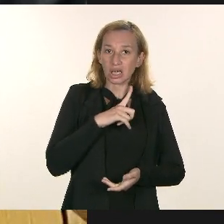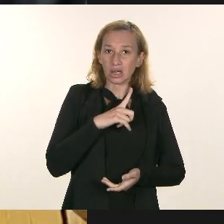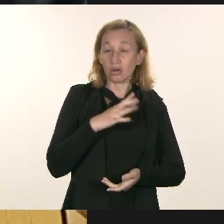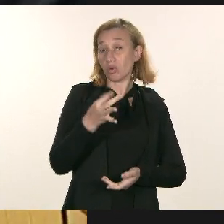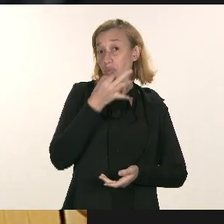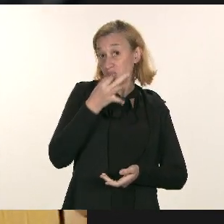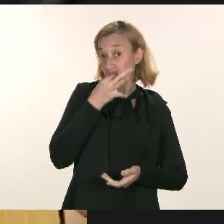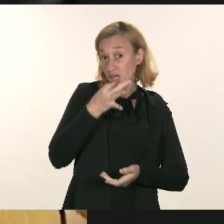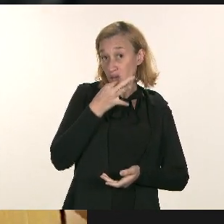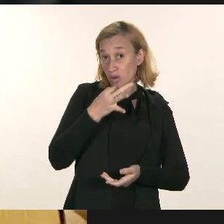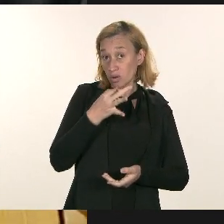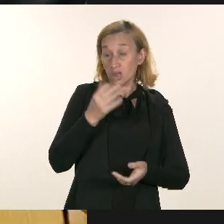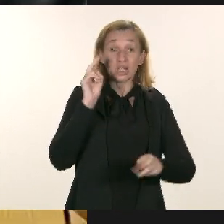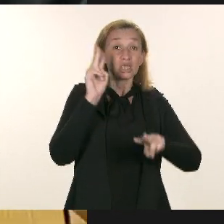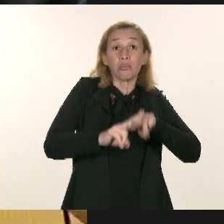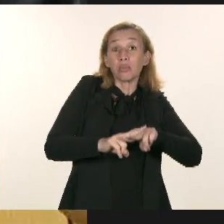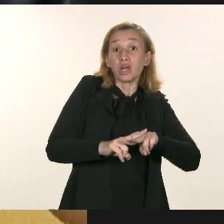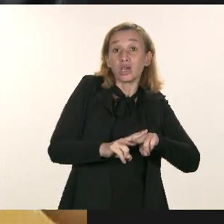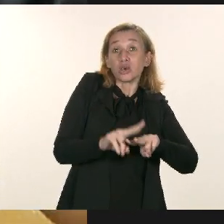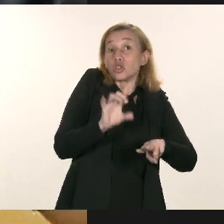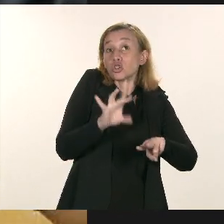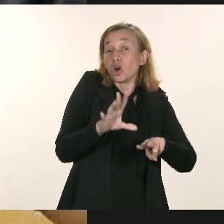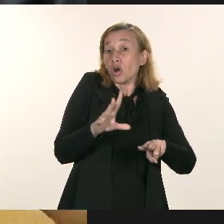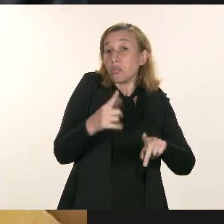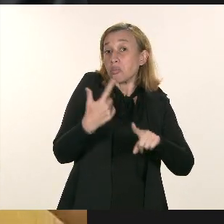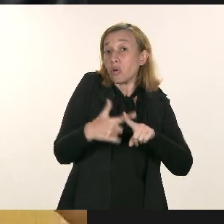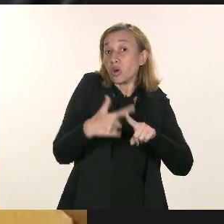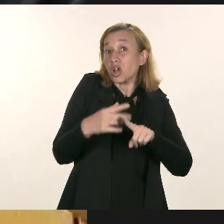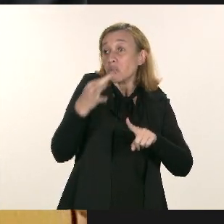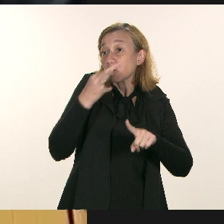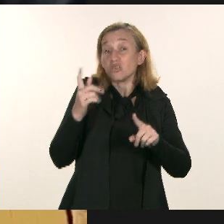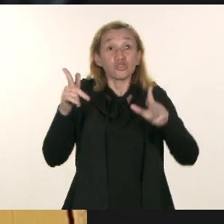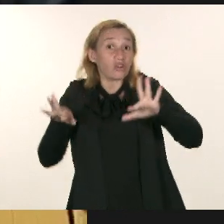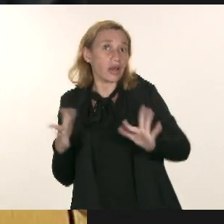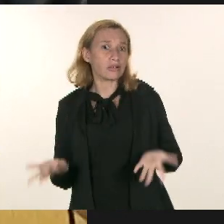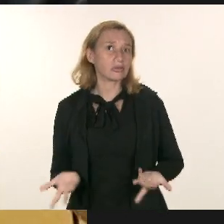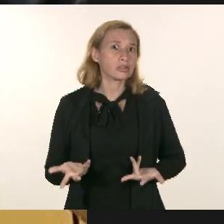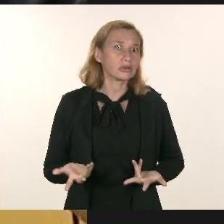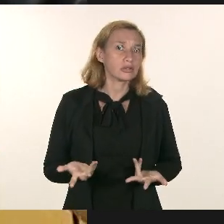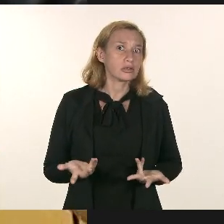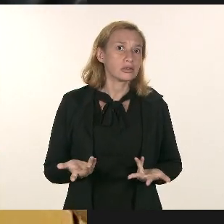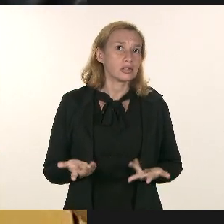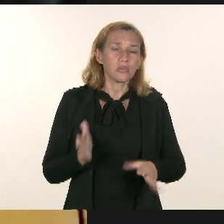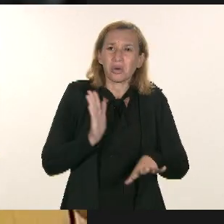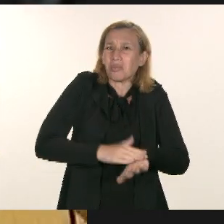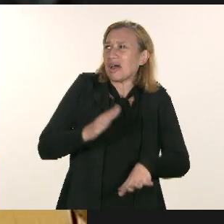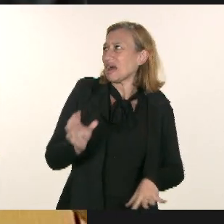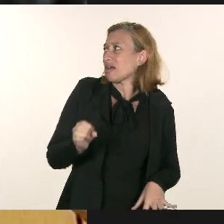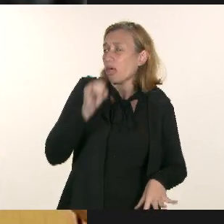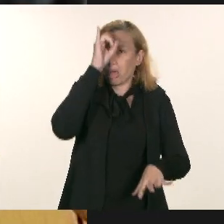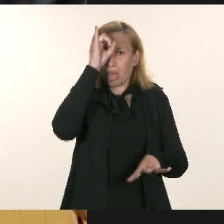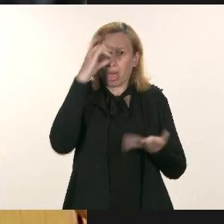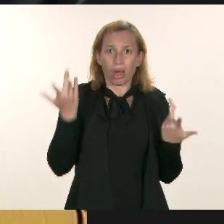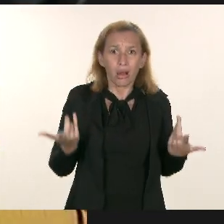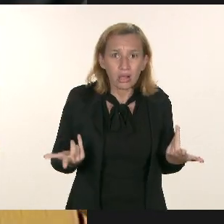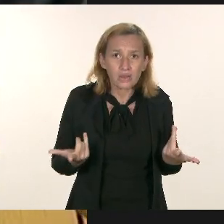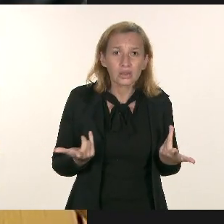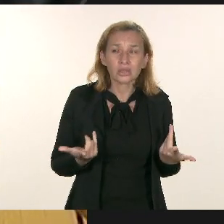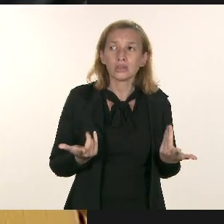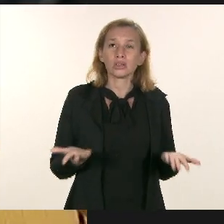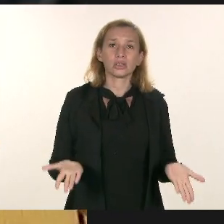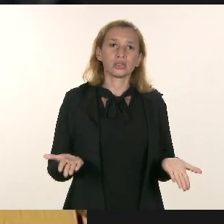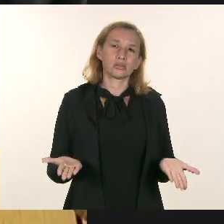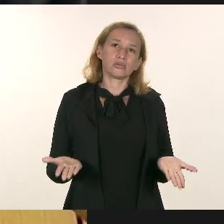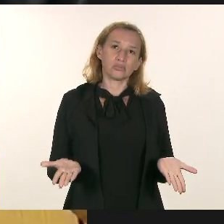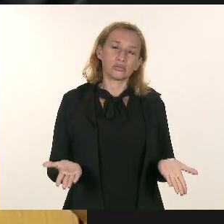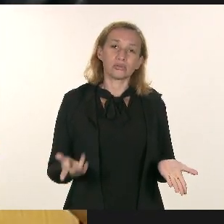opinião seja preso por conta de uma opinião, por mais idiota ou rechaçável